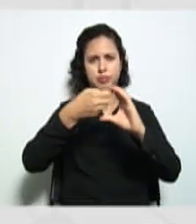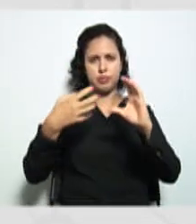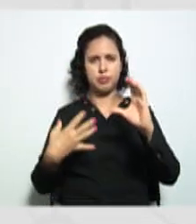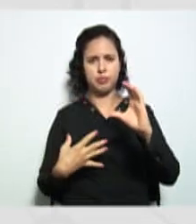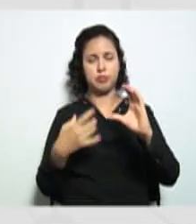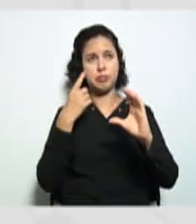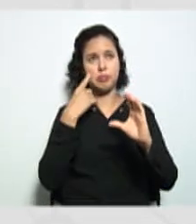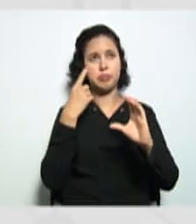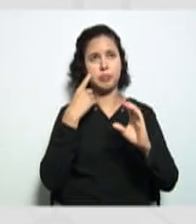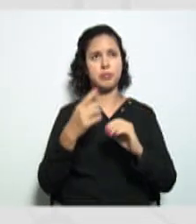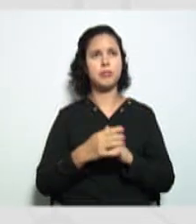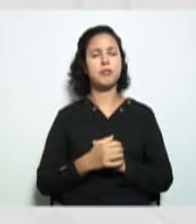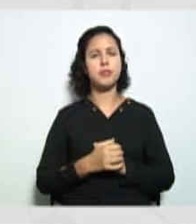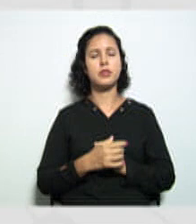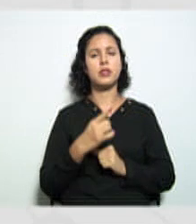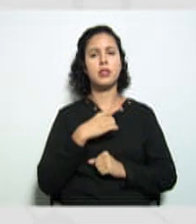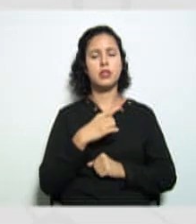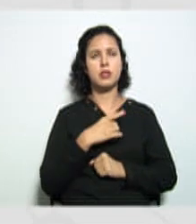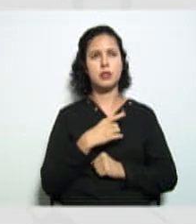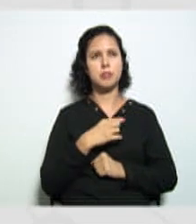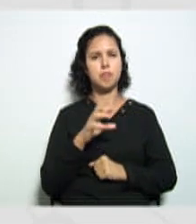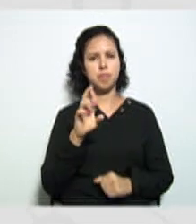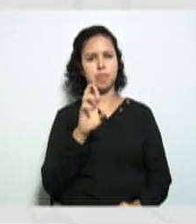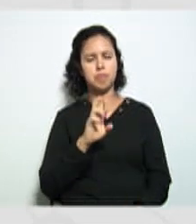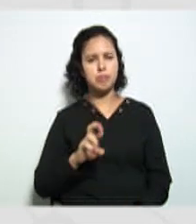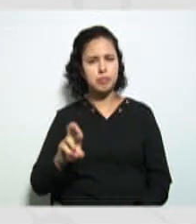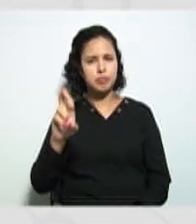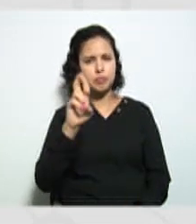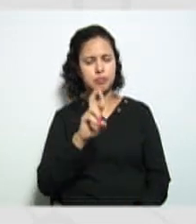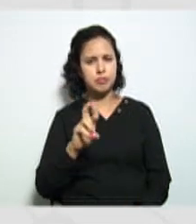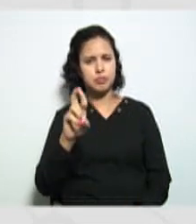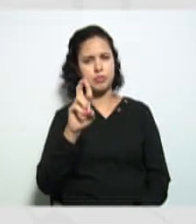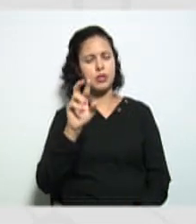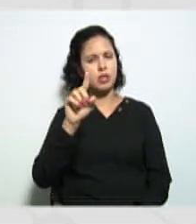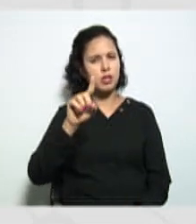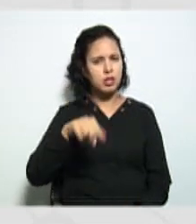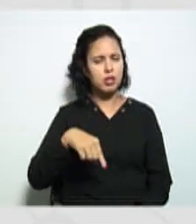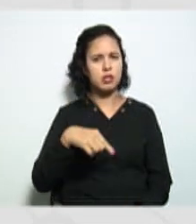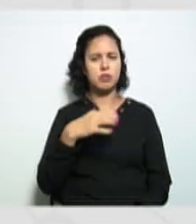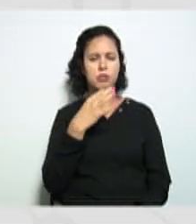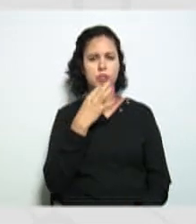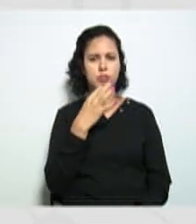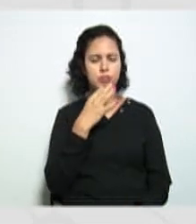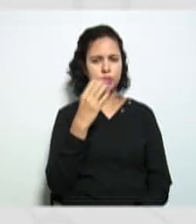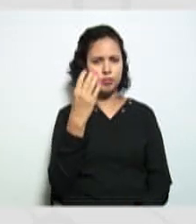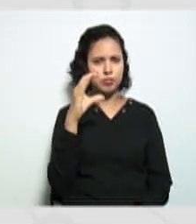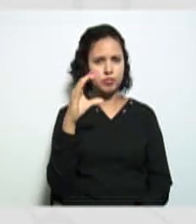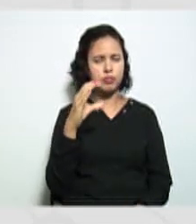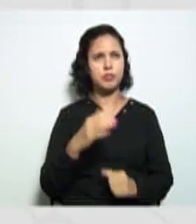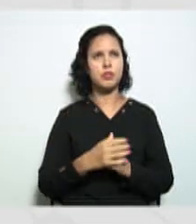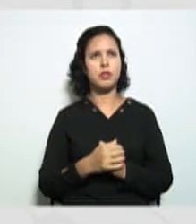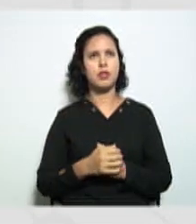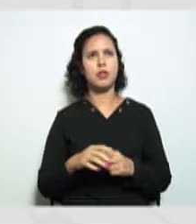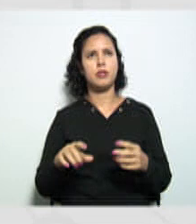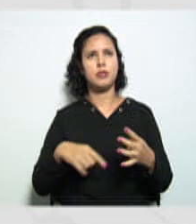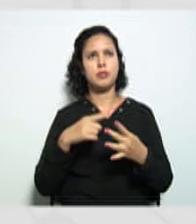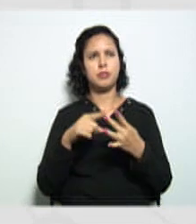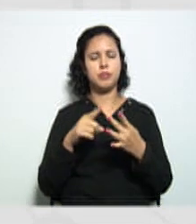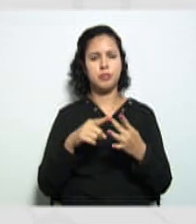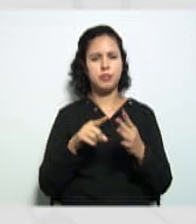Olha só, a gente tem aqui observação, é um princípio do conhecimento científico,